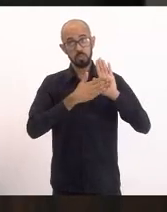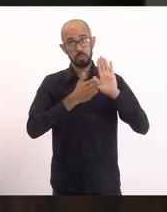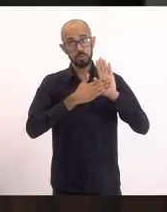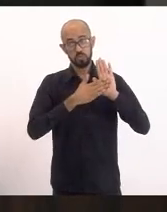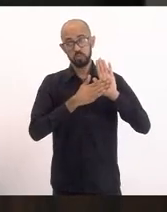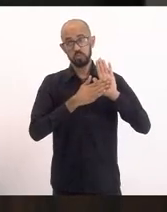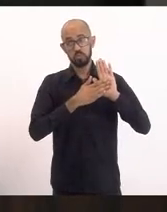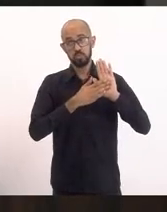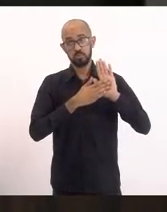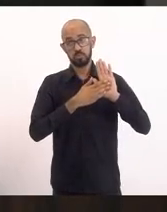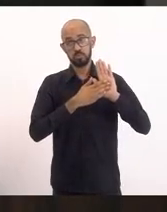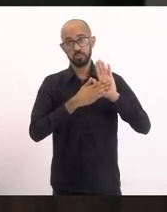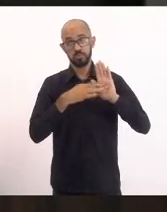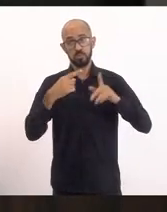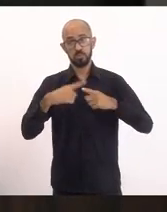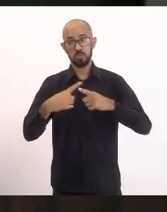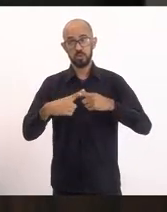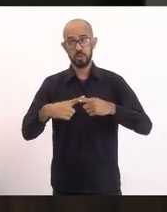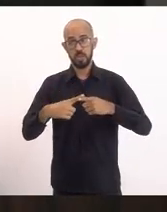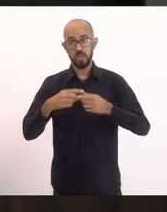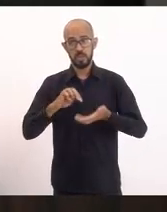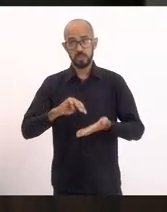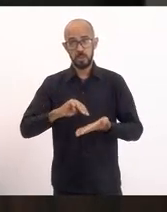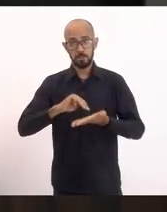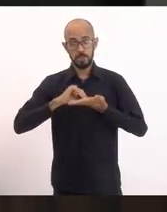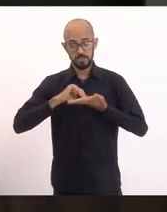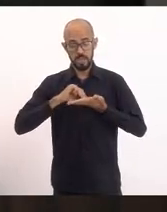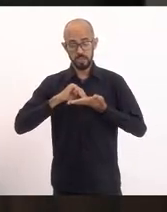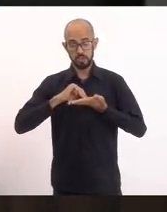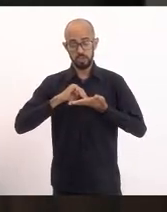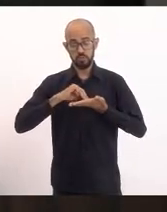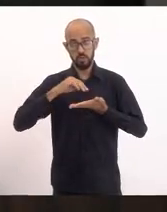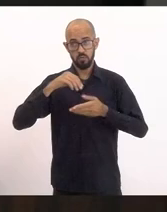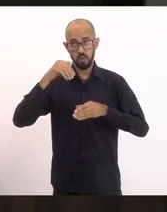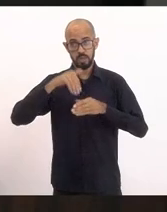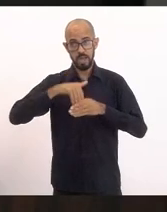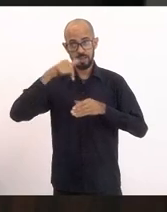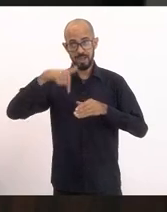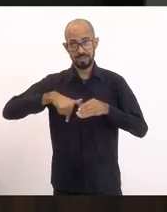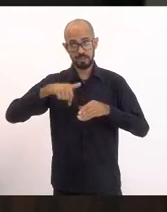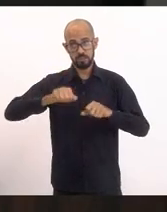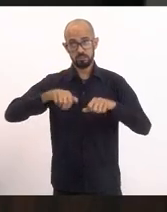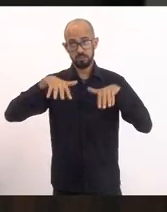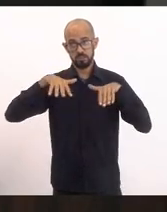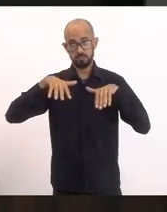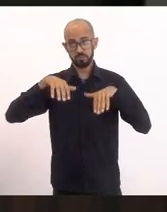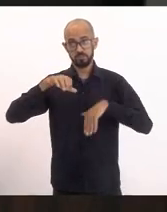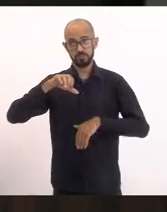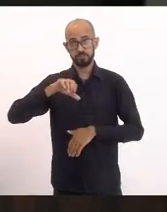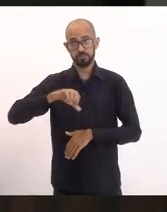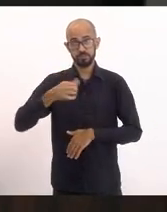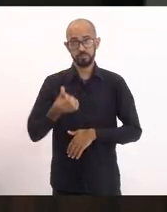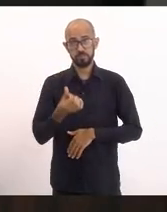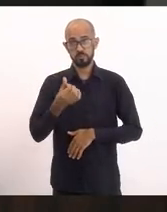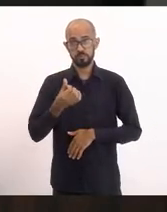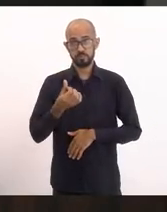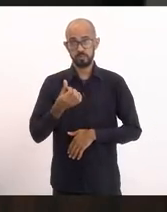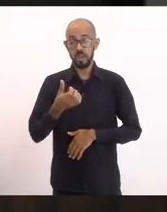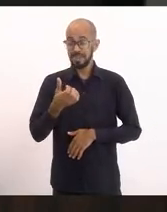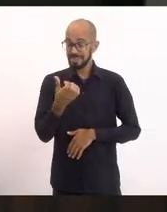porque essa mensagem foi votada aqui no plenário por 69 senhores